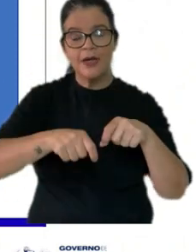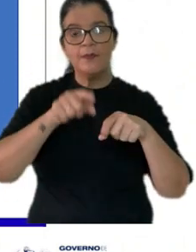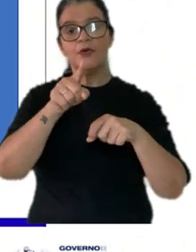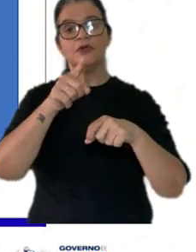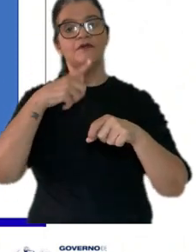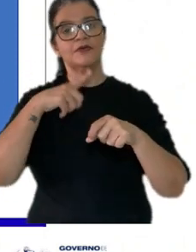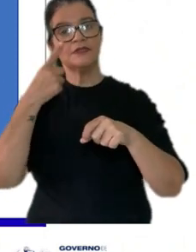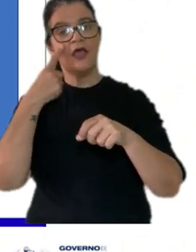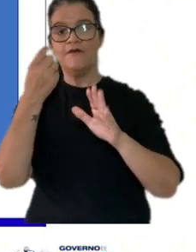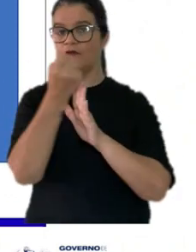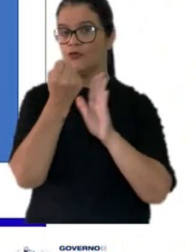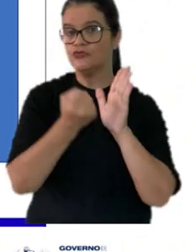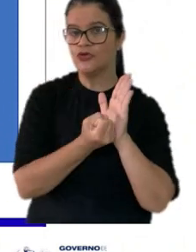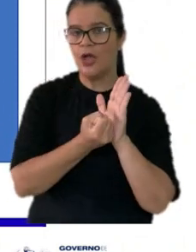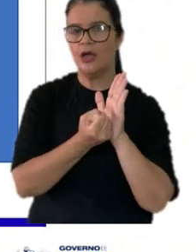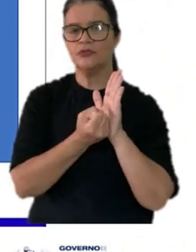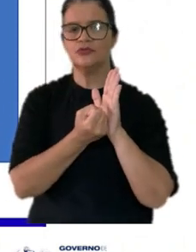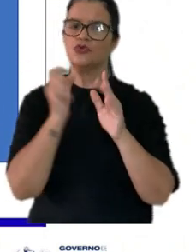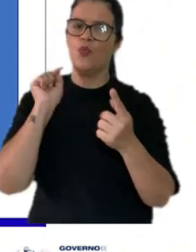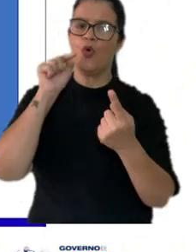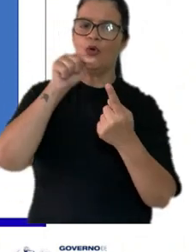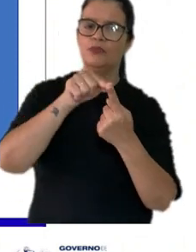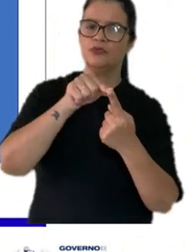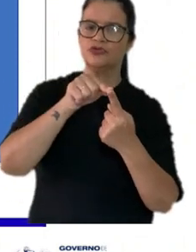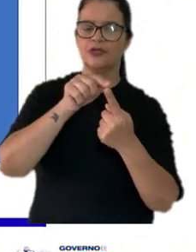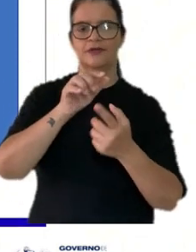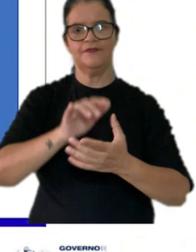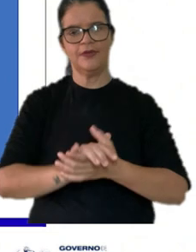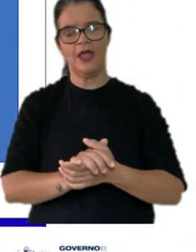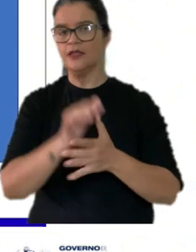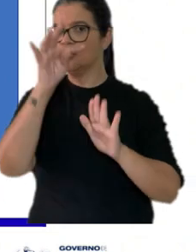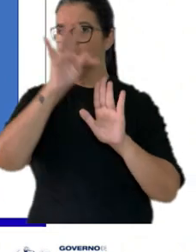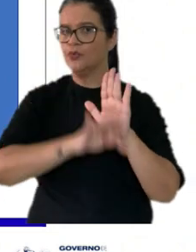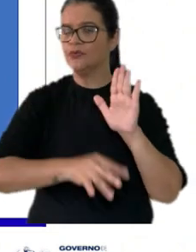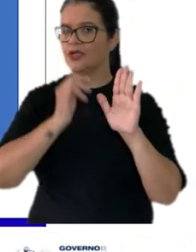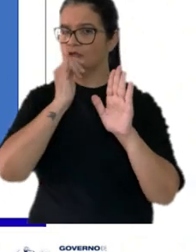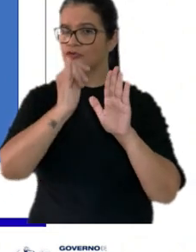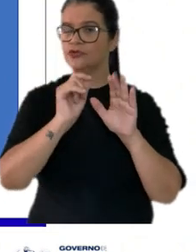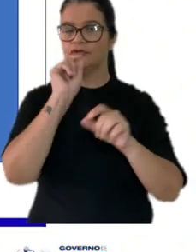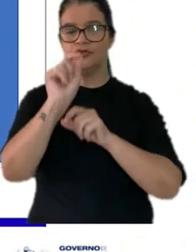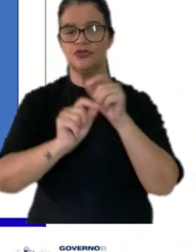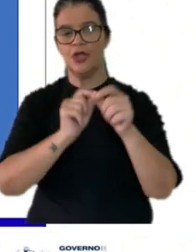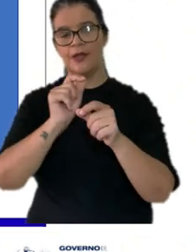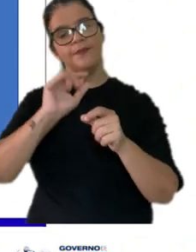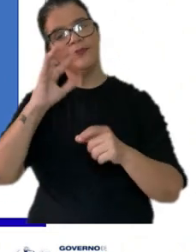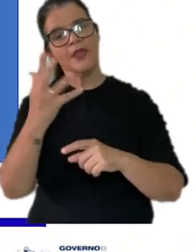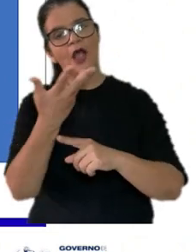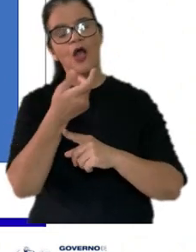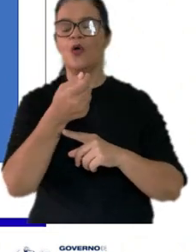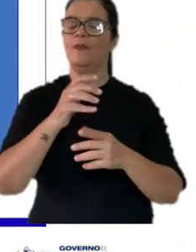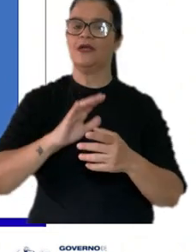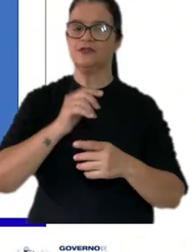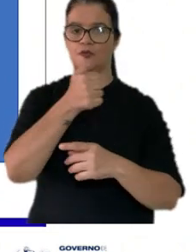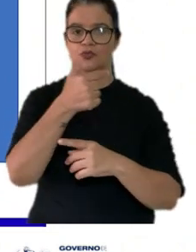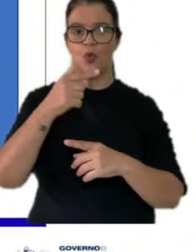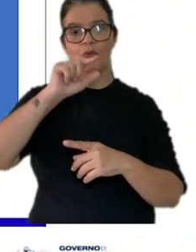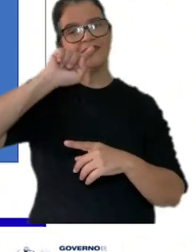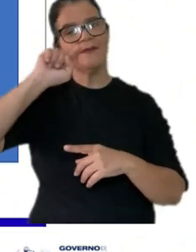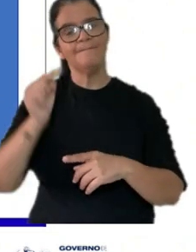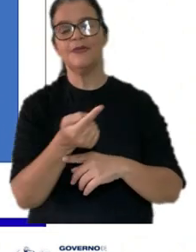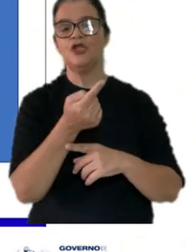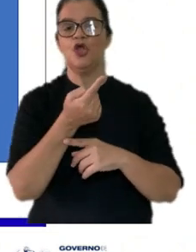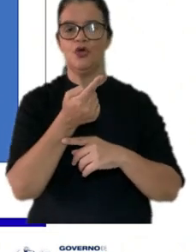os dados né que a objetividade no texto diz que a recuperação de 12 milhões de hectares né